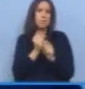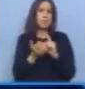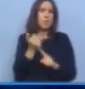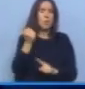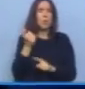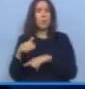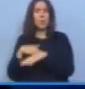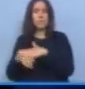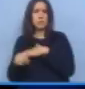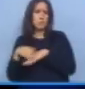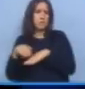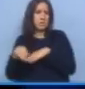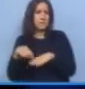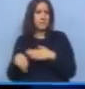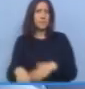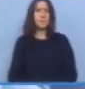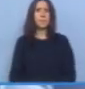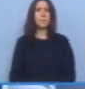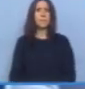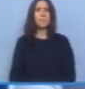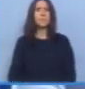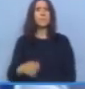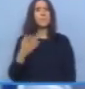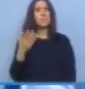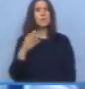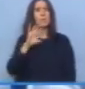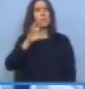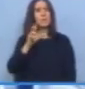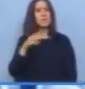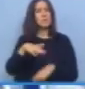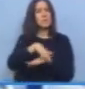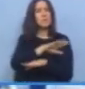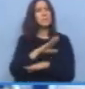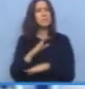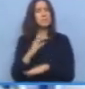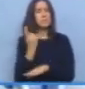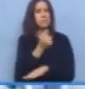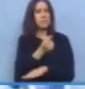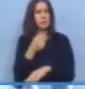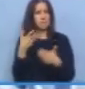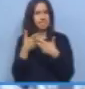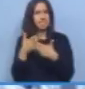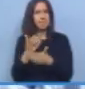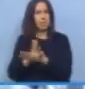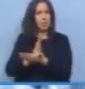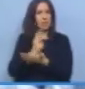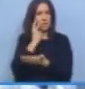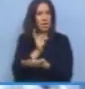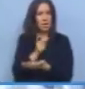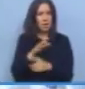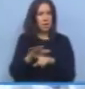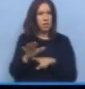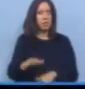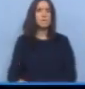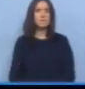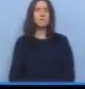fazer aquilo que estou a fazer. E o que o levou um dia a sair do seu país? Foi a situação de conflito, de instabilidade que se vivia? Foi